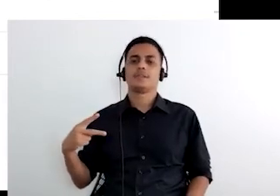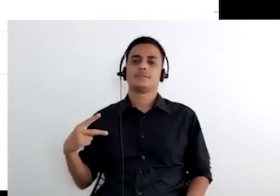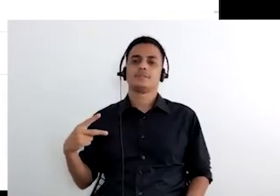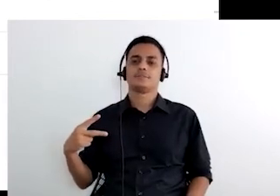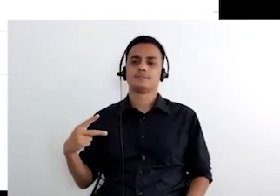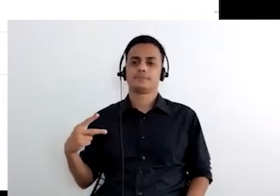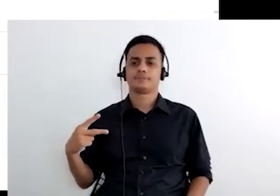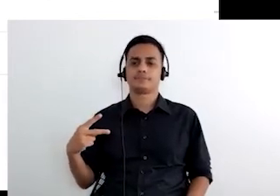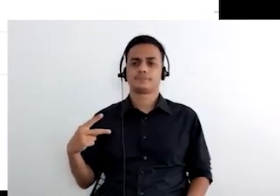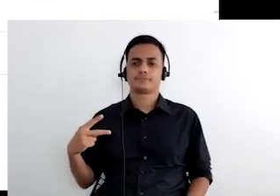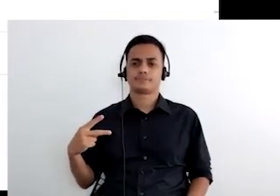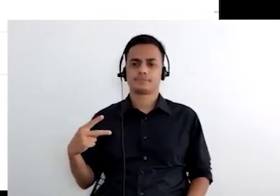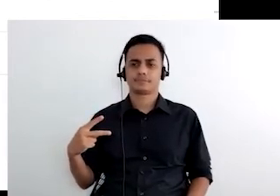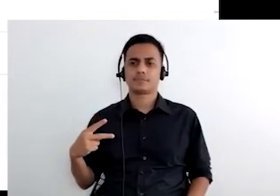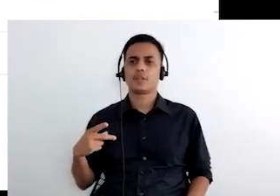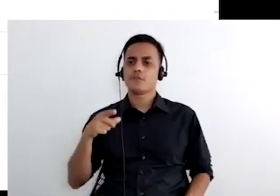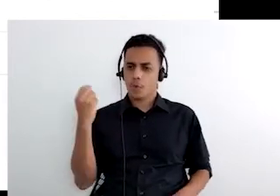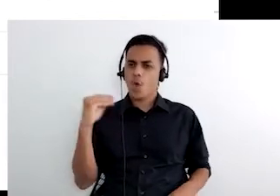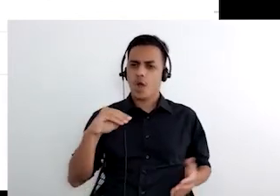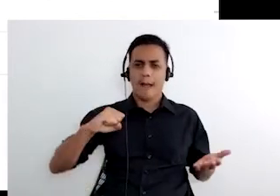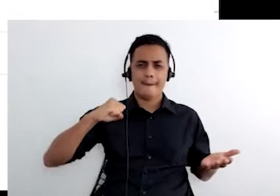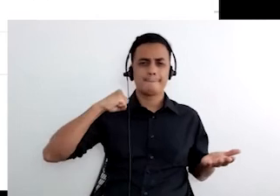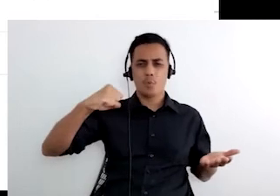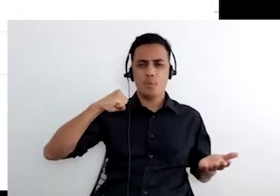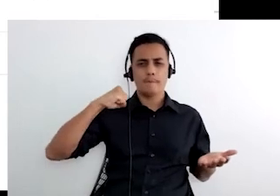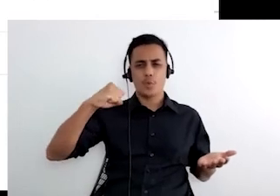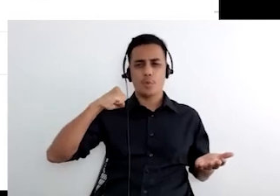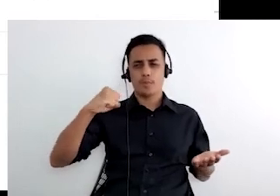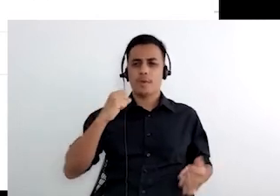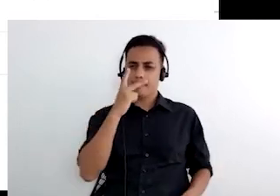Vamos colocar um bum, bum, bum na jogada? Vamos colocar